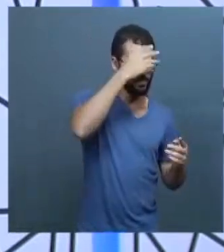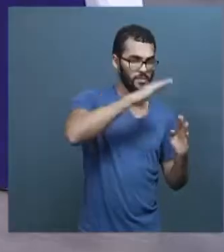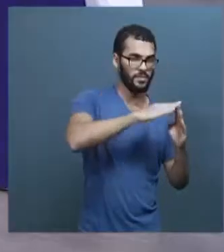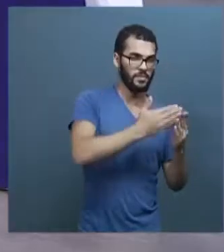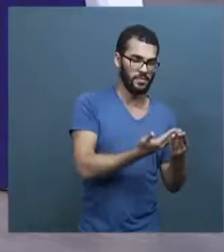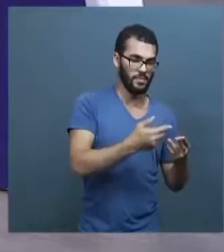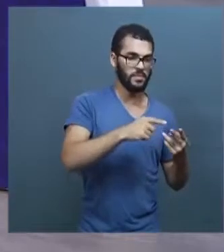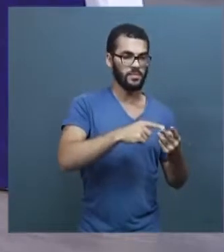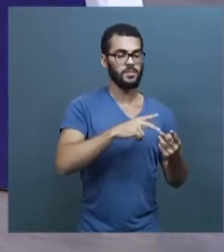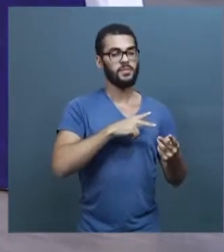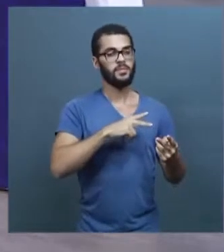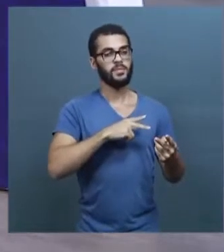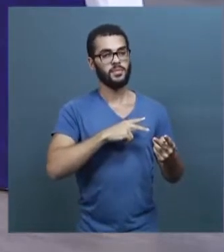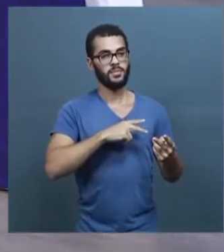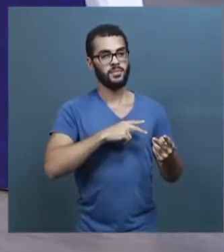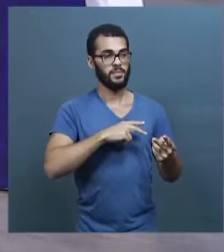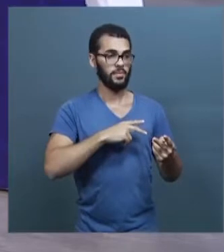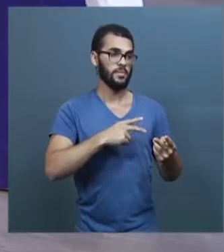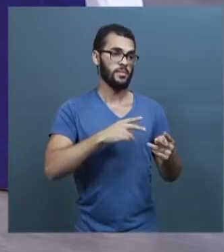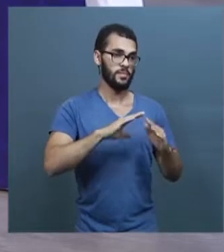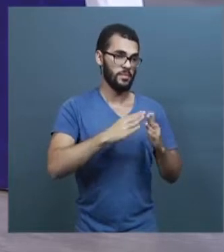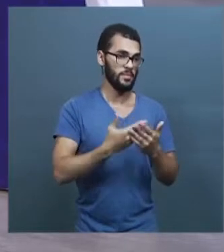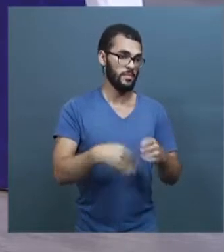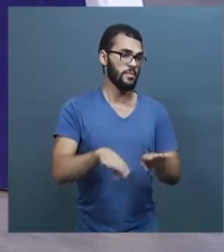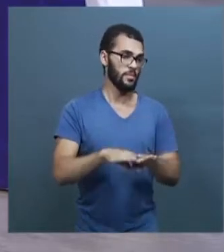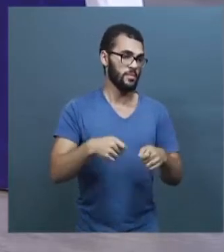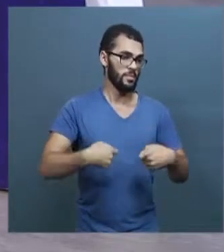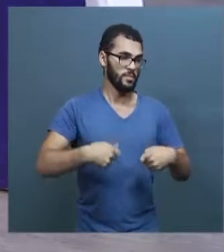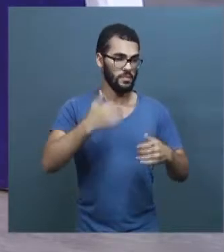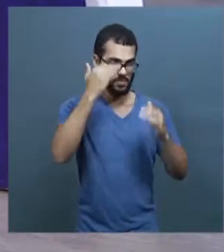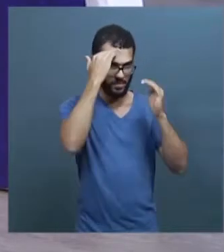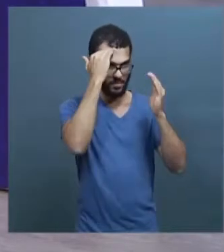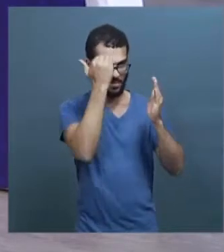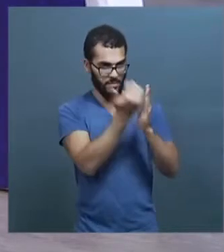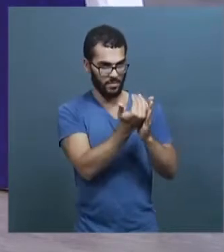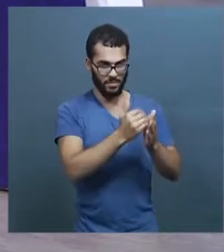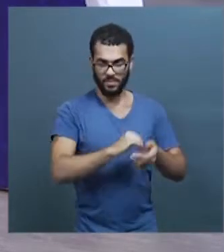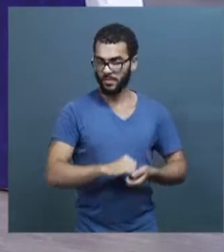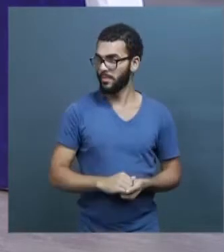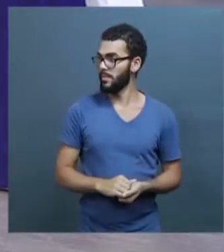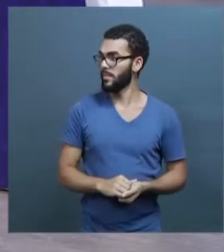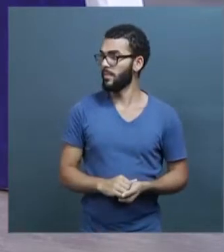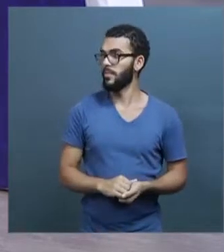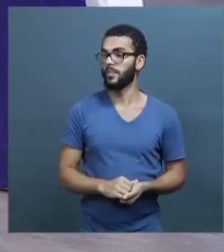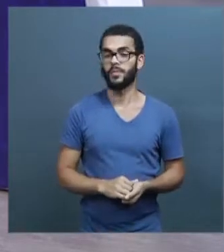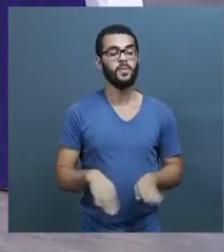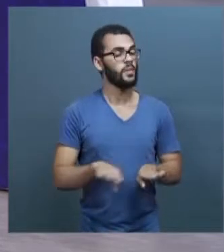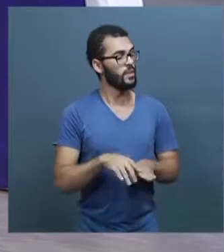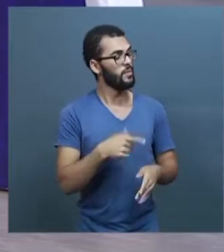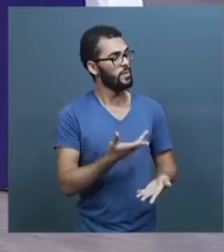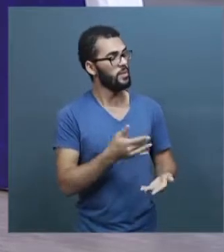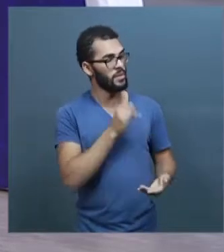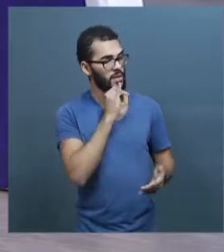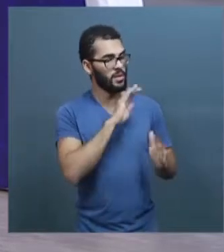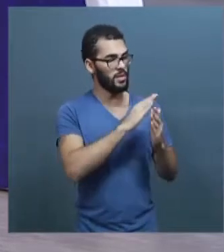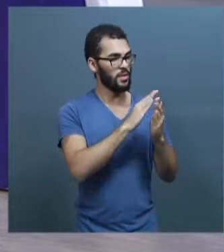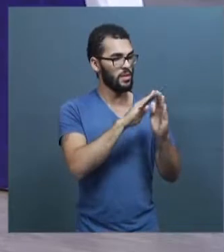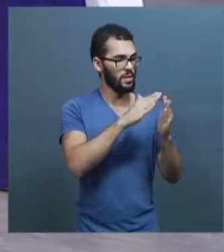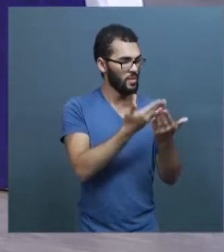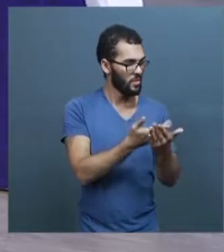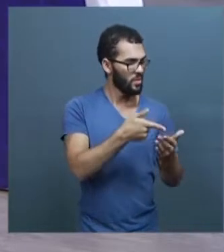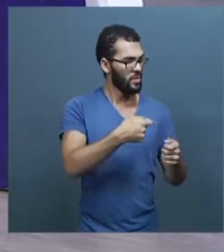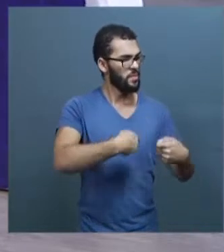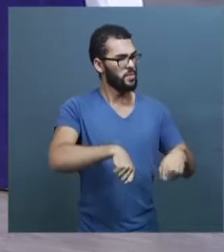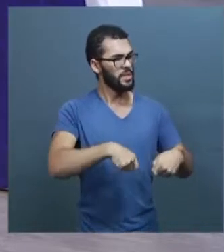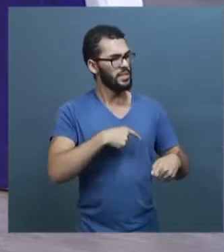E agora, Leila, da mesma forma que as escolas devem ser exemplo em educação, inclusive